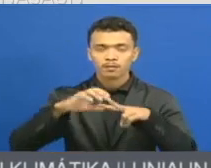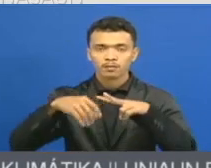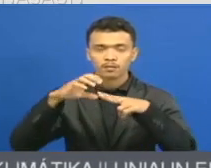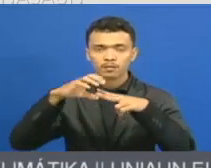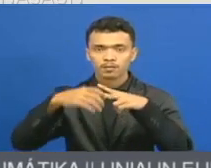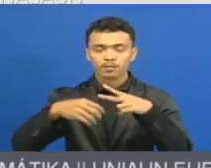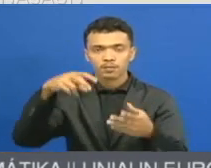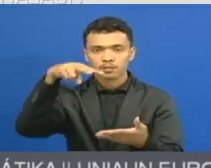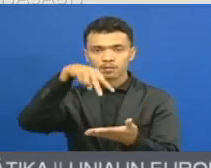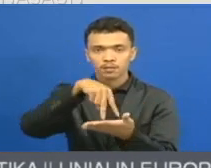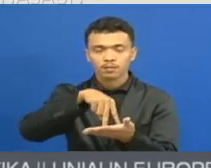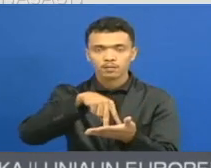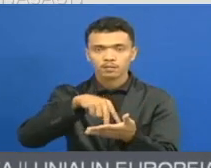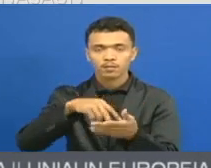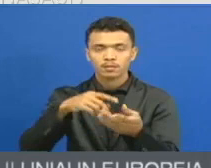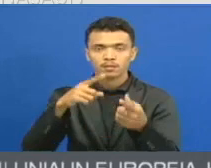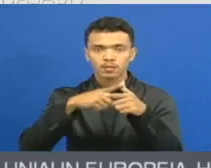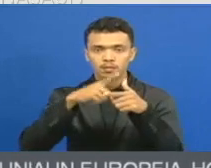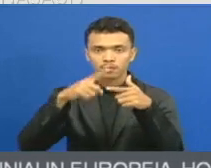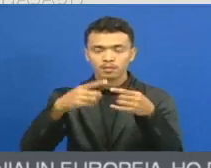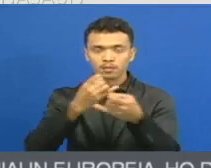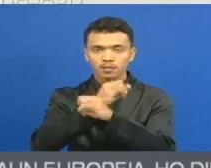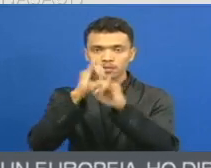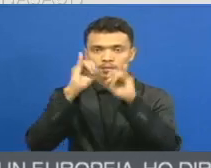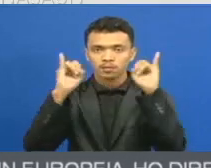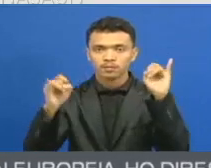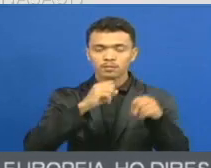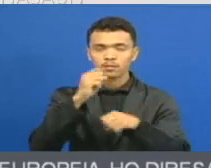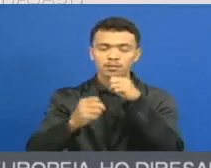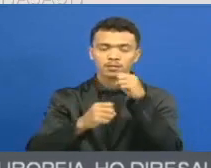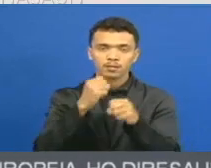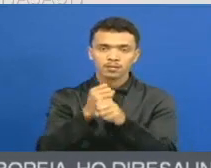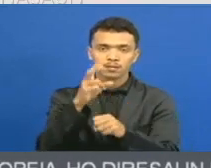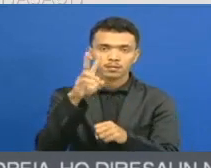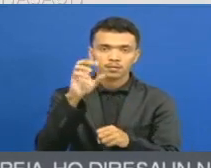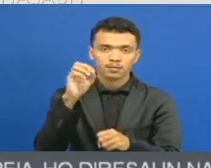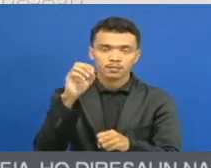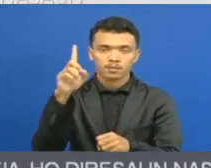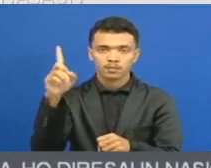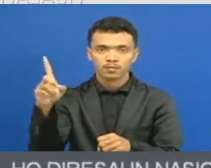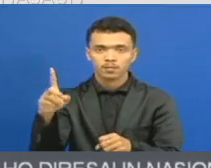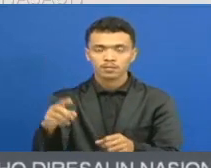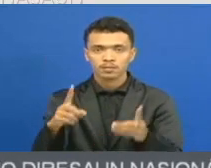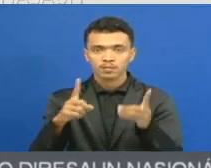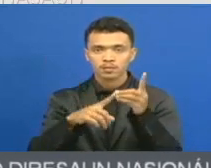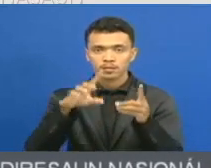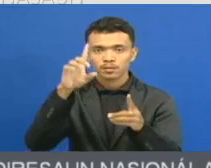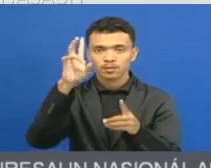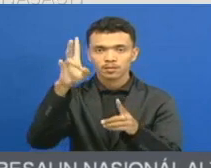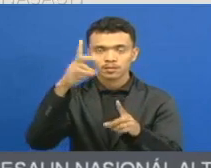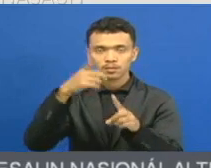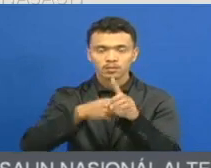ni existe após da independência e a 2001 funda 7 de setembro